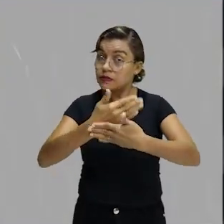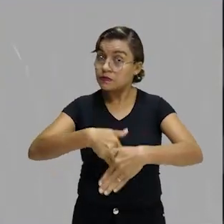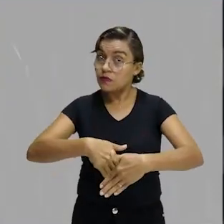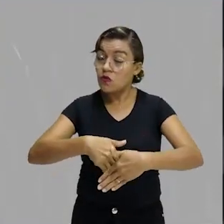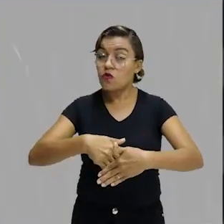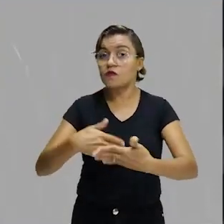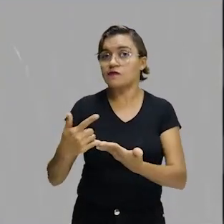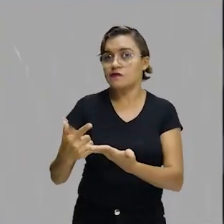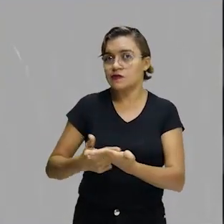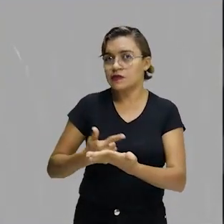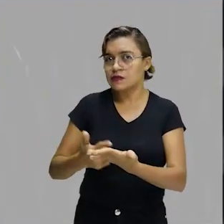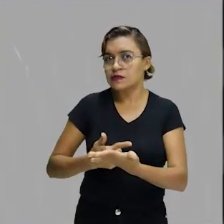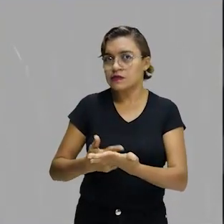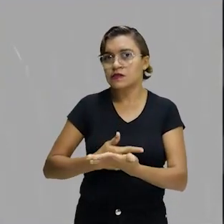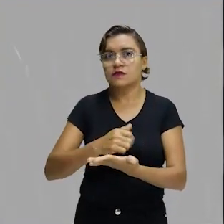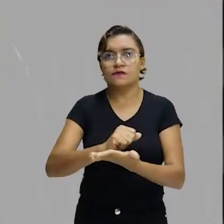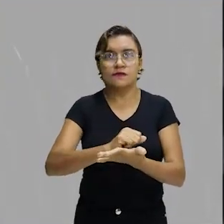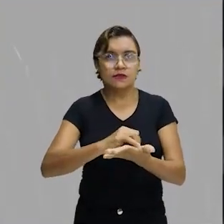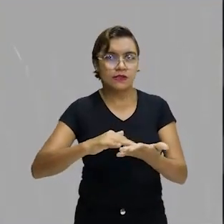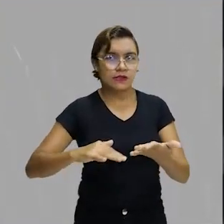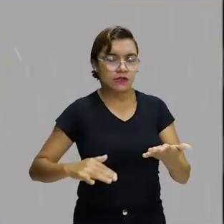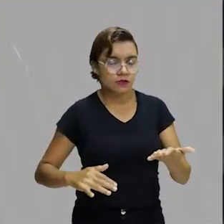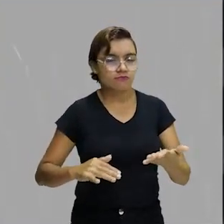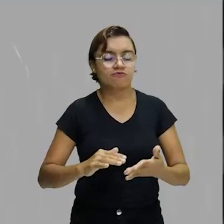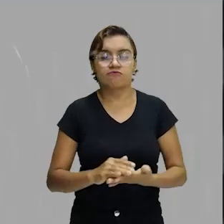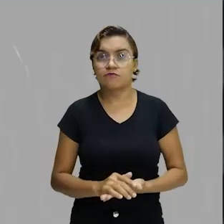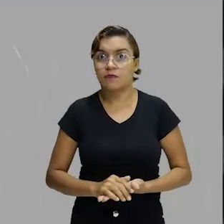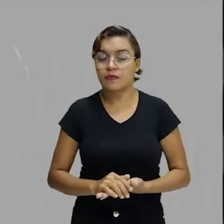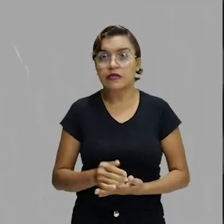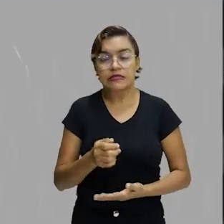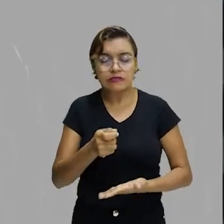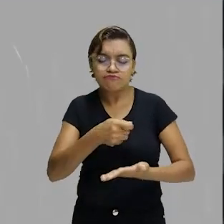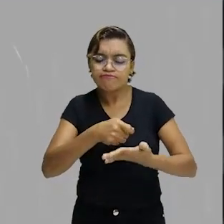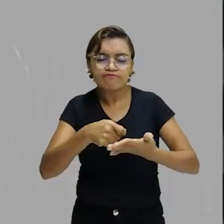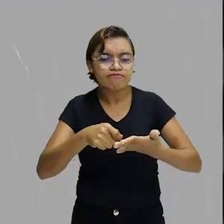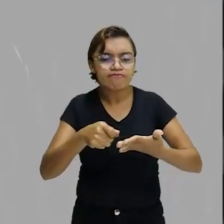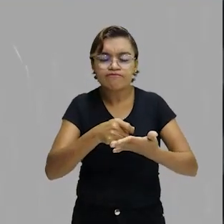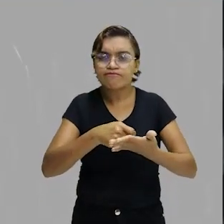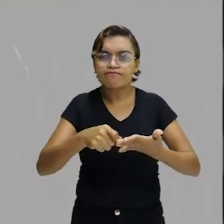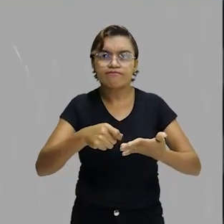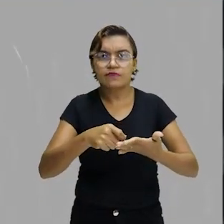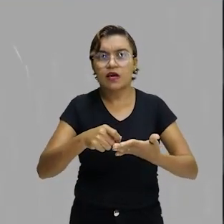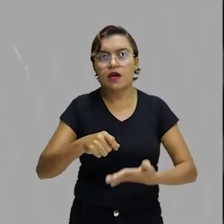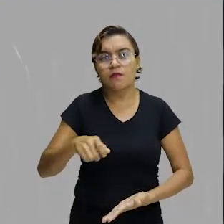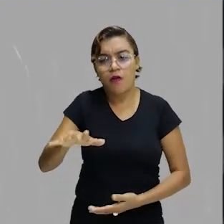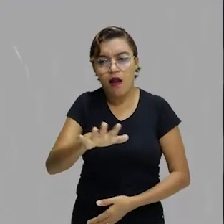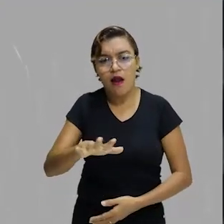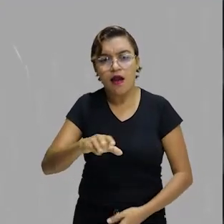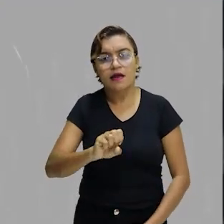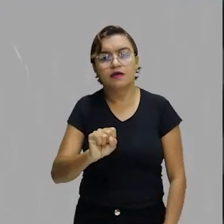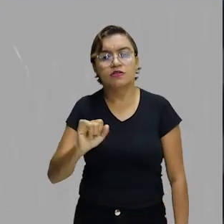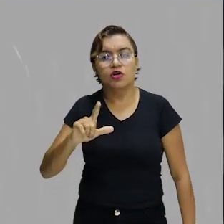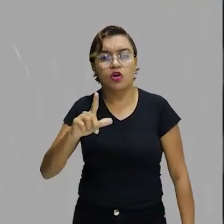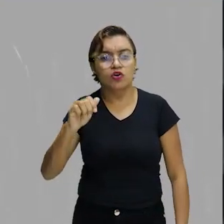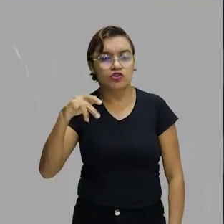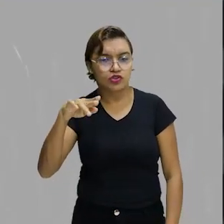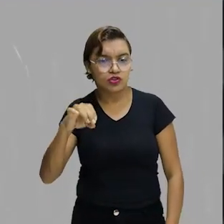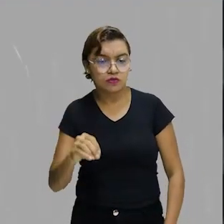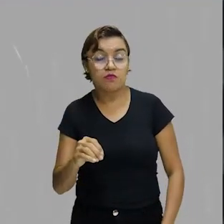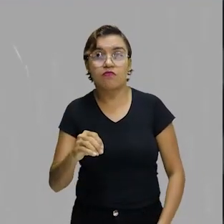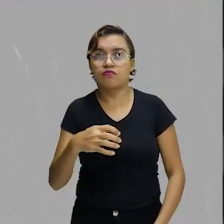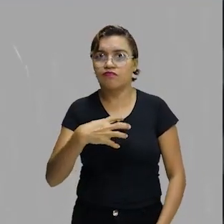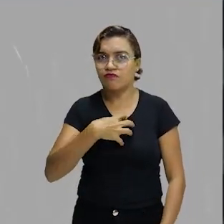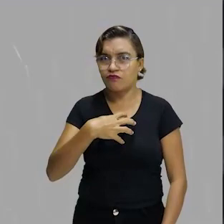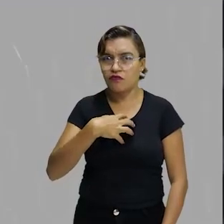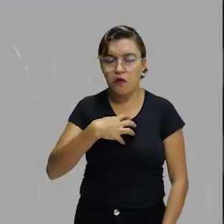alguns livros, alguns exercícios, eles não escrevem o silogismo na sua forma conceitual, latente,